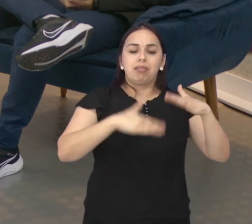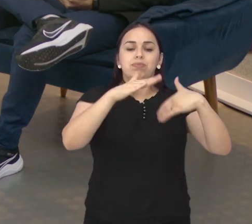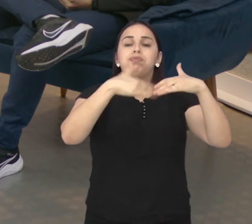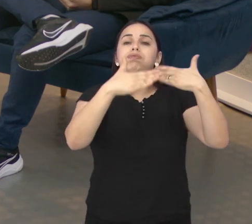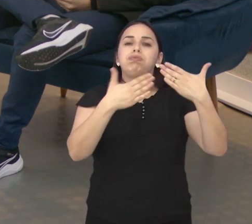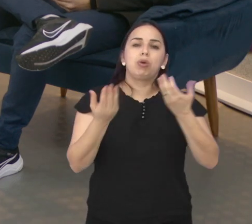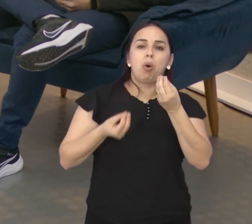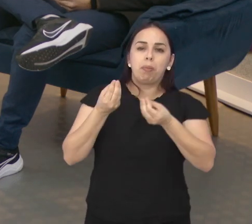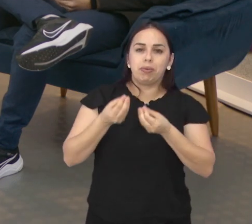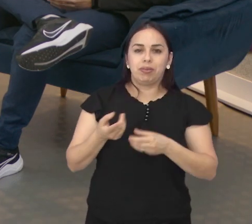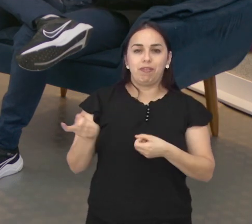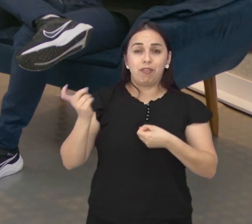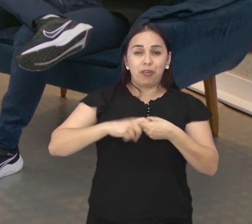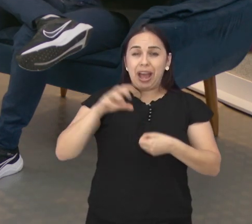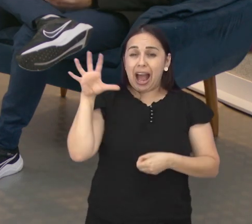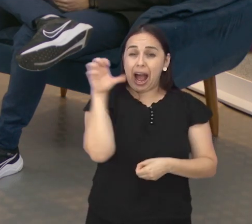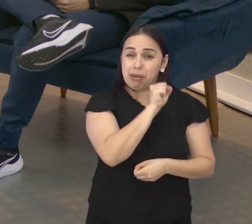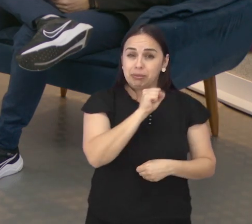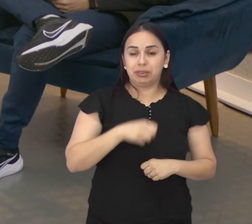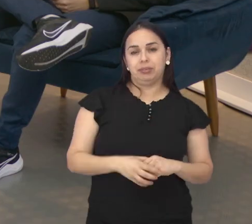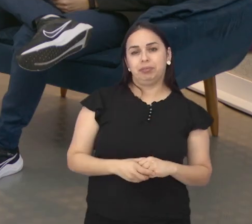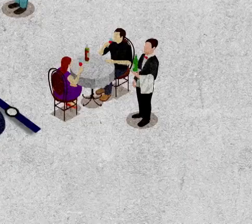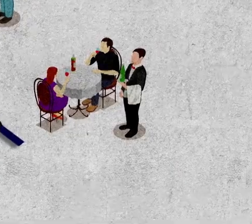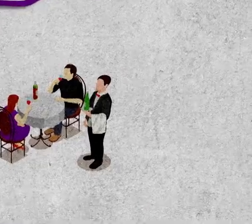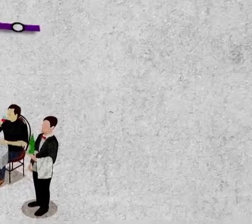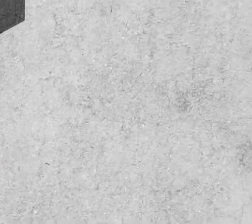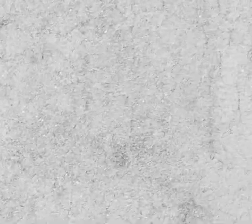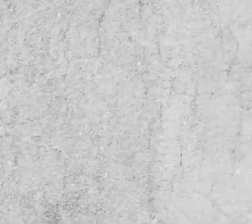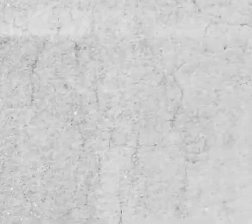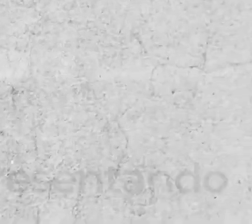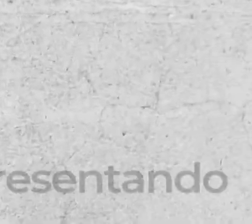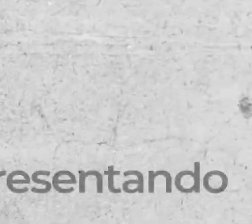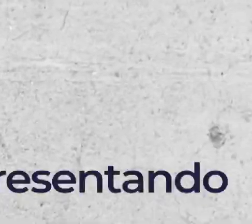os avanços nessa profissão. A gente volta já.